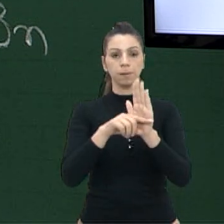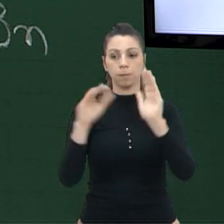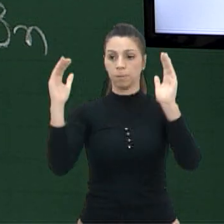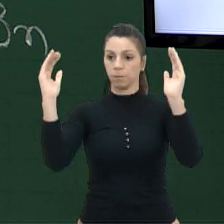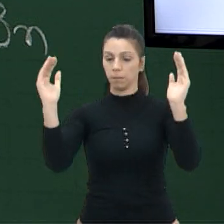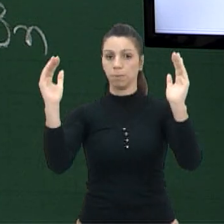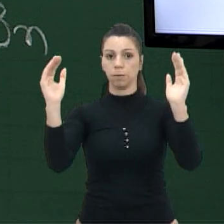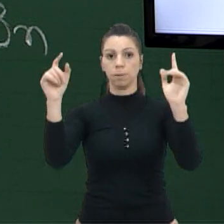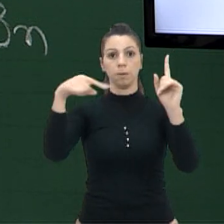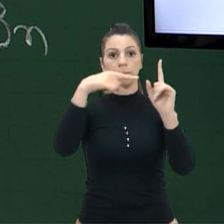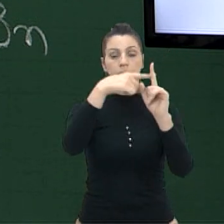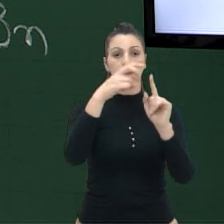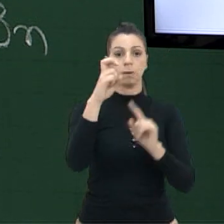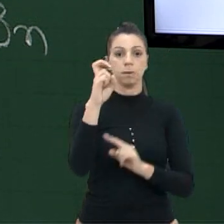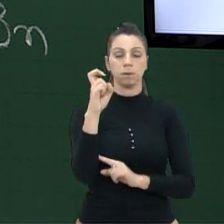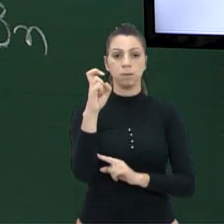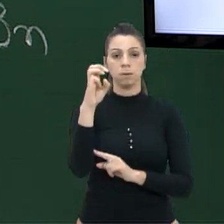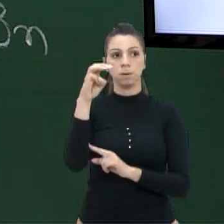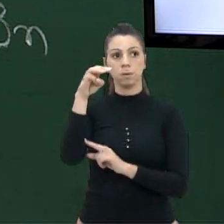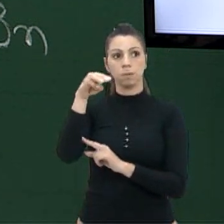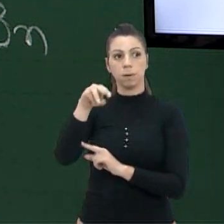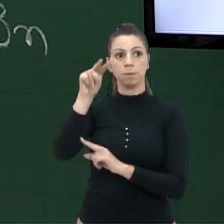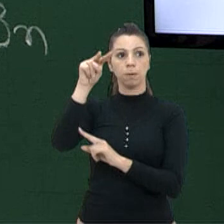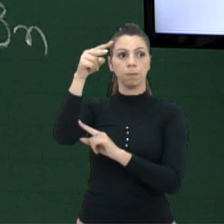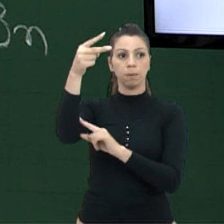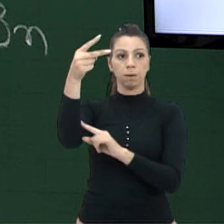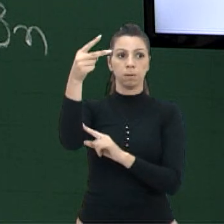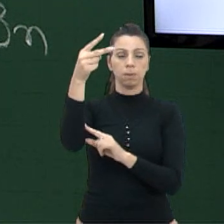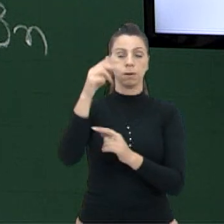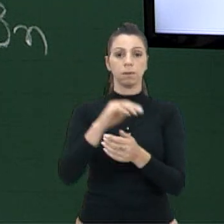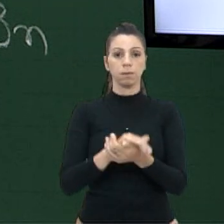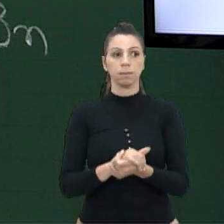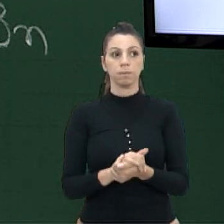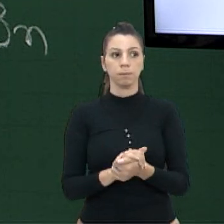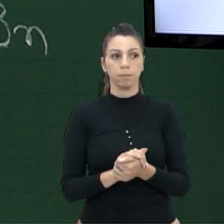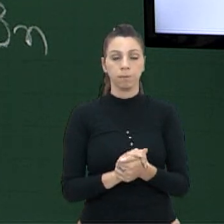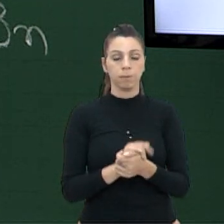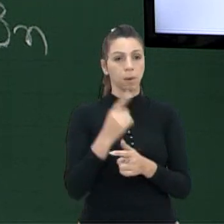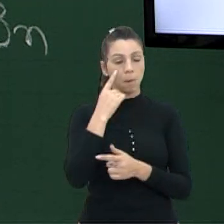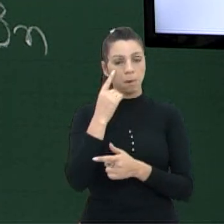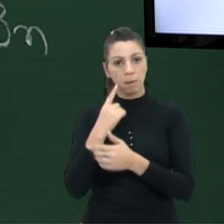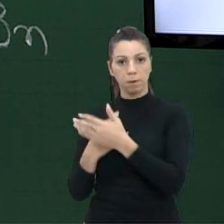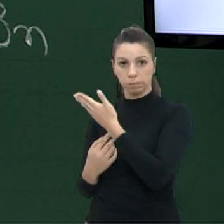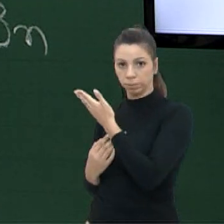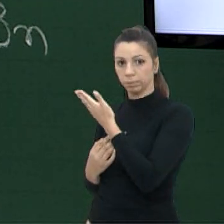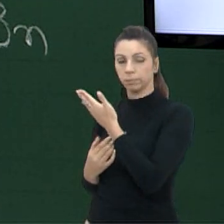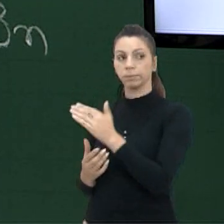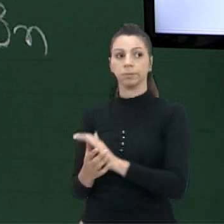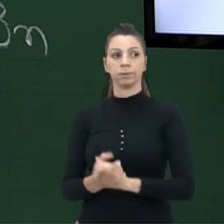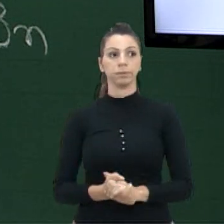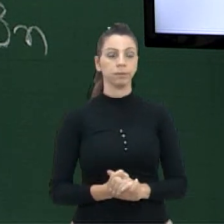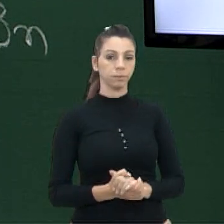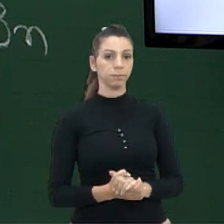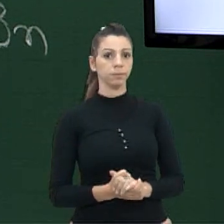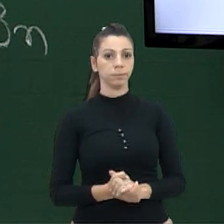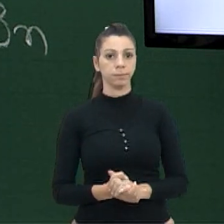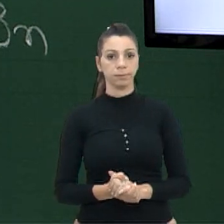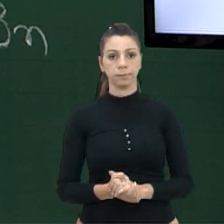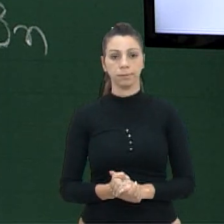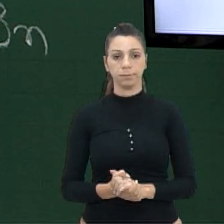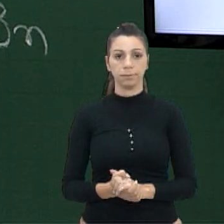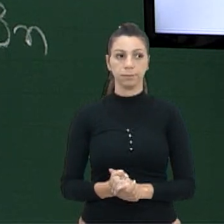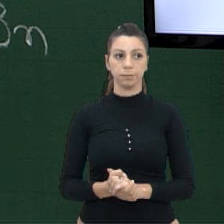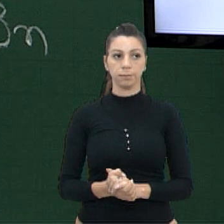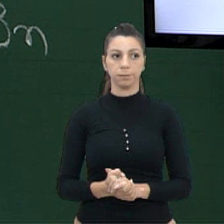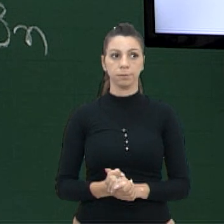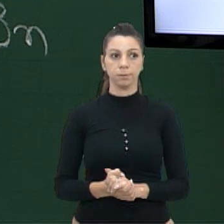esse parênteses aqui, tá? Então eu vou fazer o seguinte, ó. 3m ao quadrado mais 7m ao